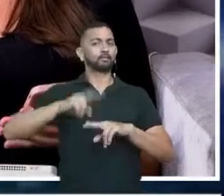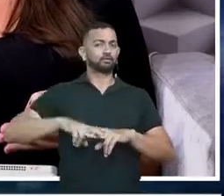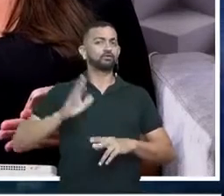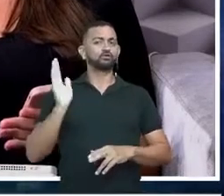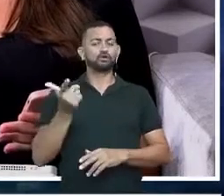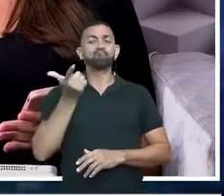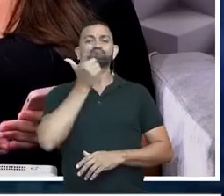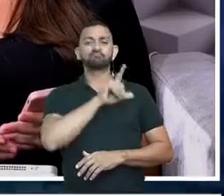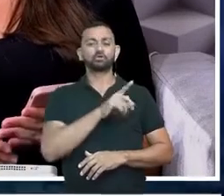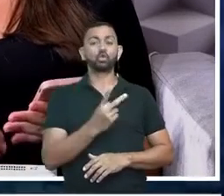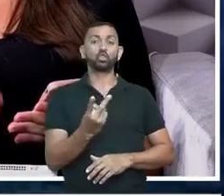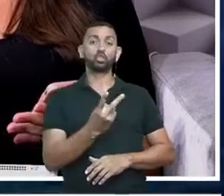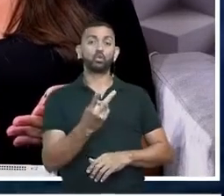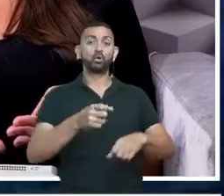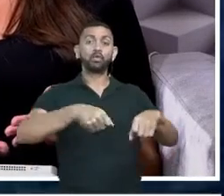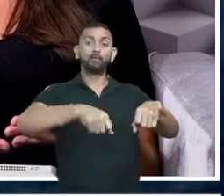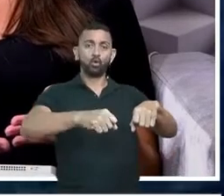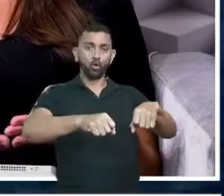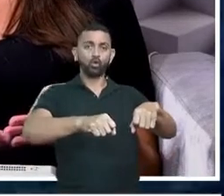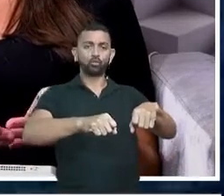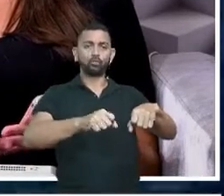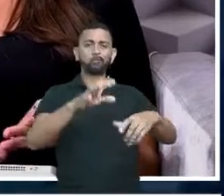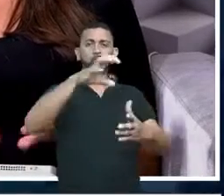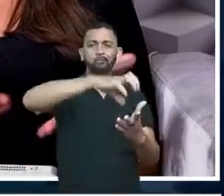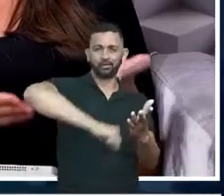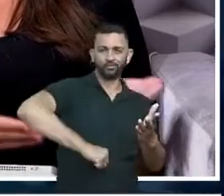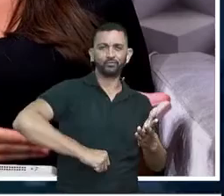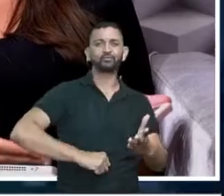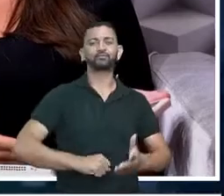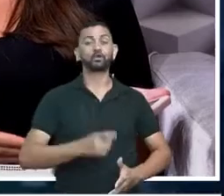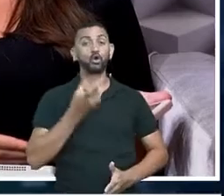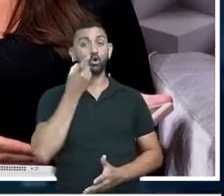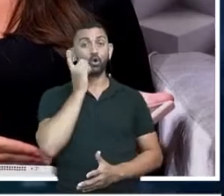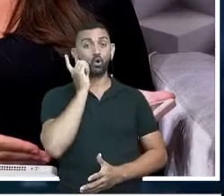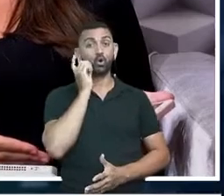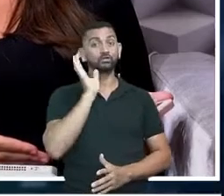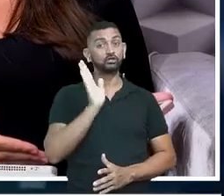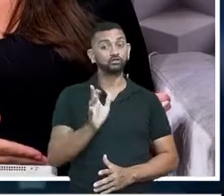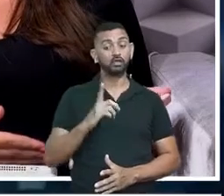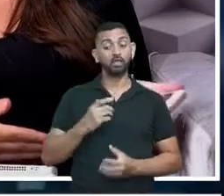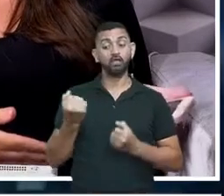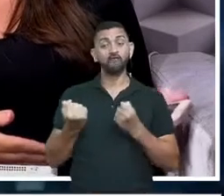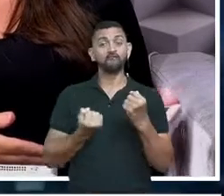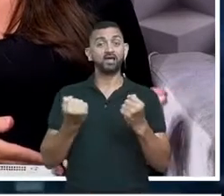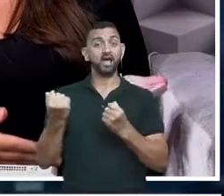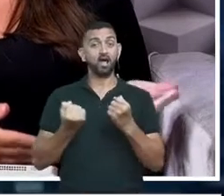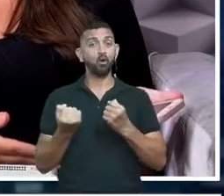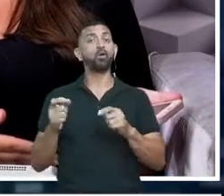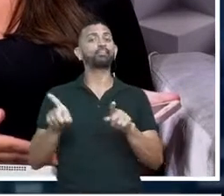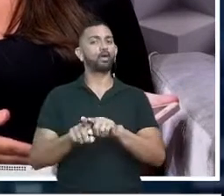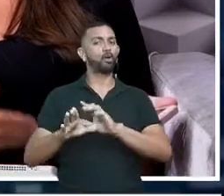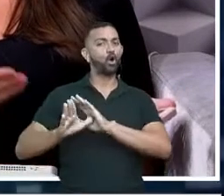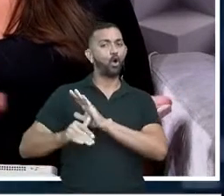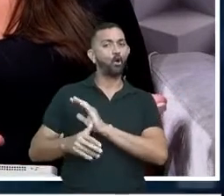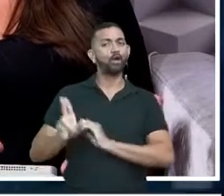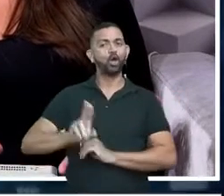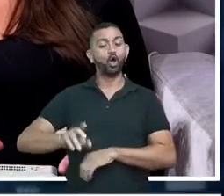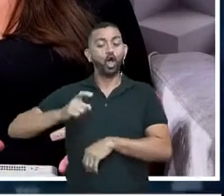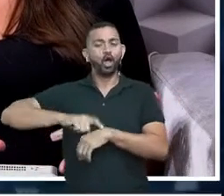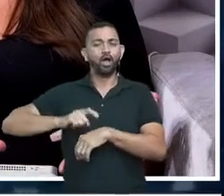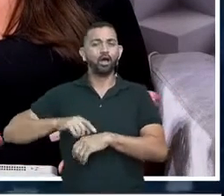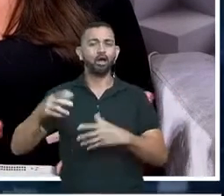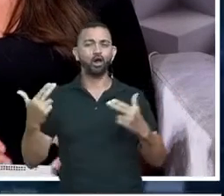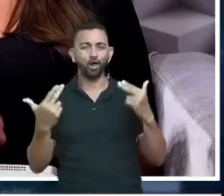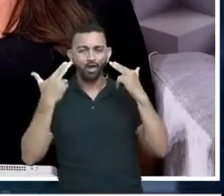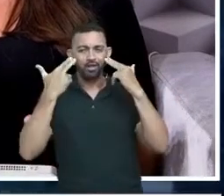e aí hoje ele Já conseguiram recuperar essas duas motos né a gente lembra que ontem eles recuperaram um veículo de um carro também que